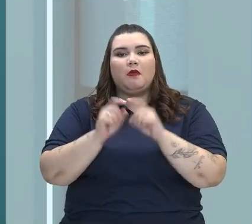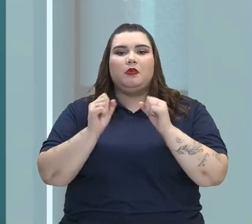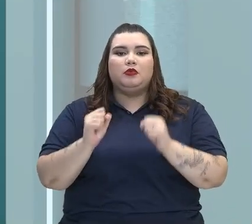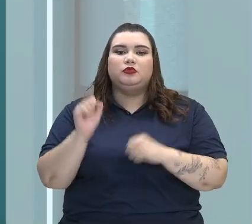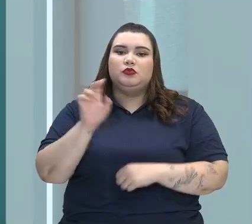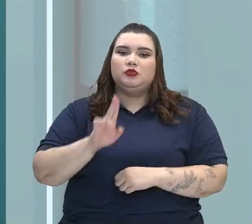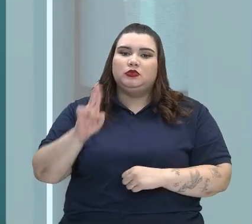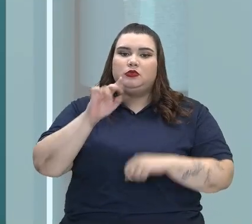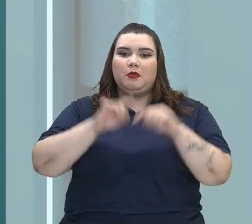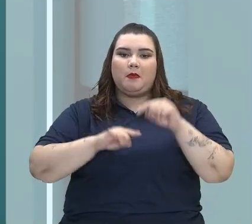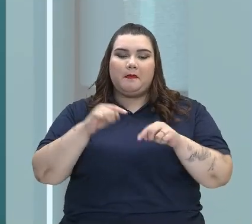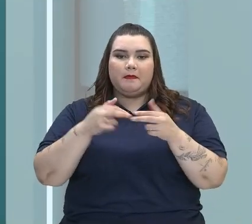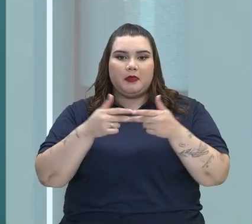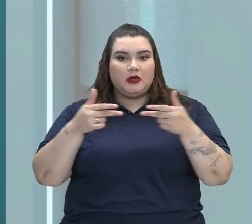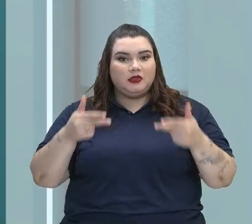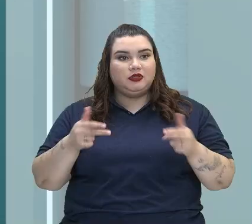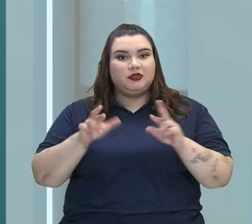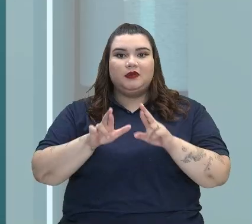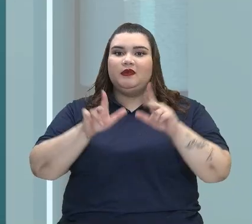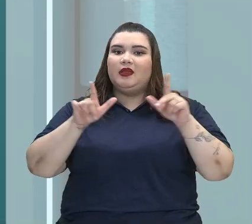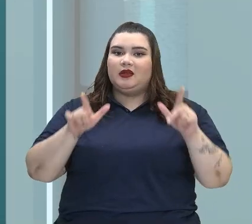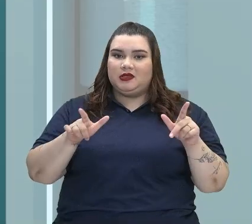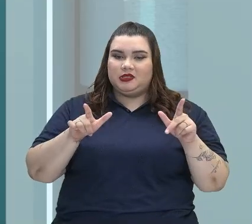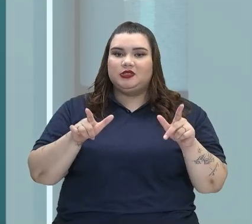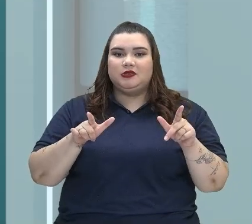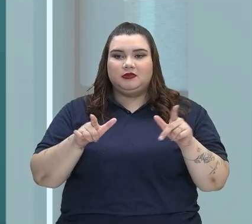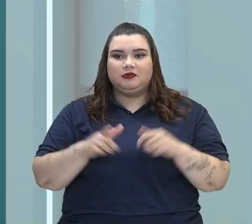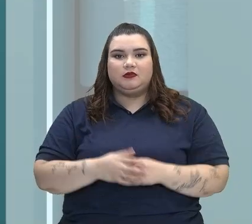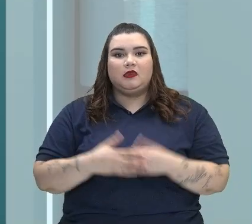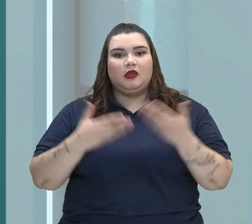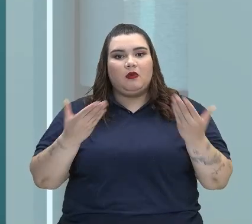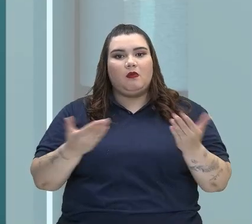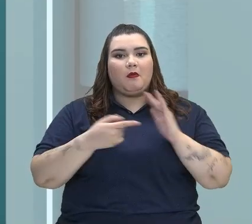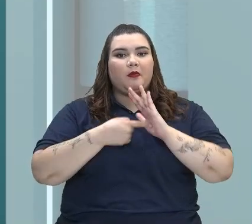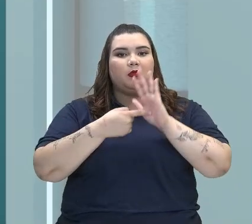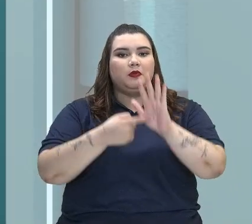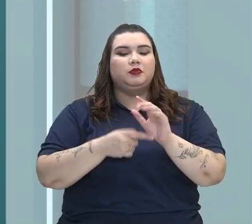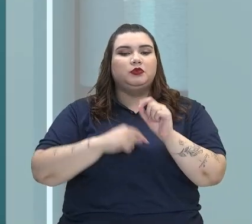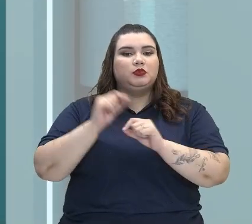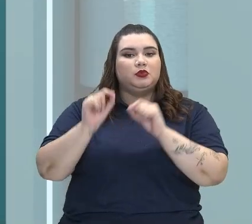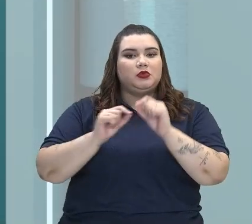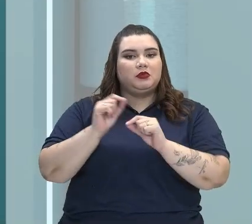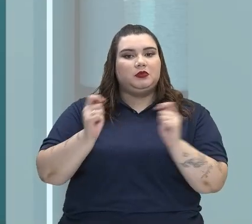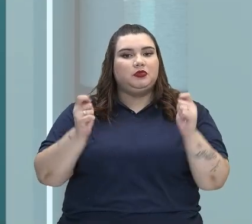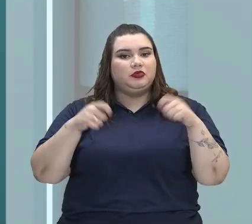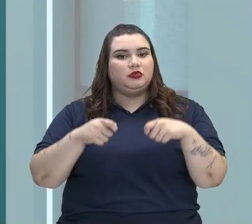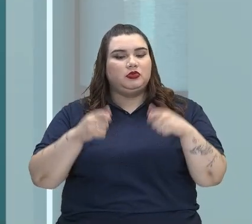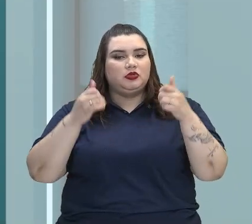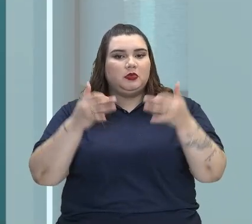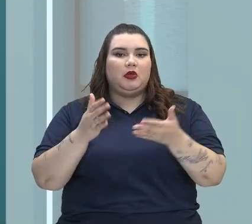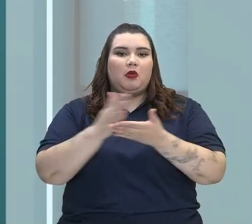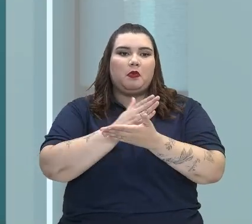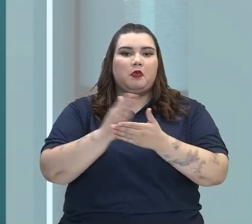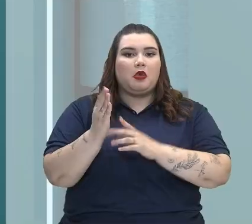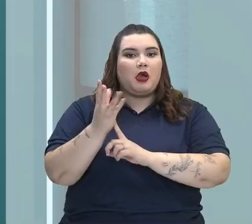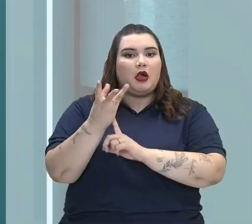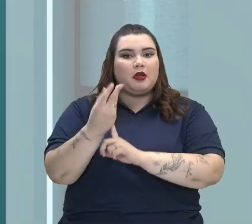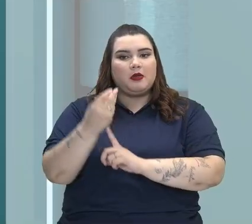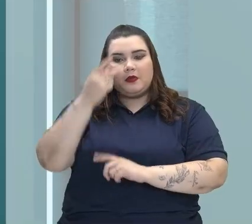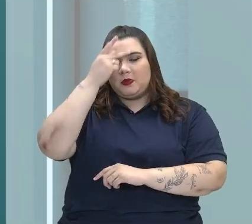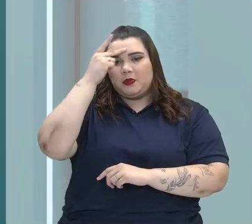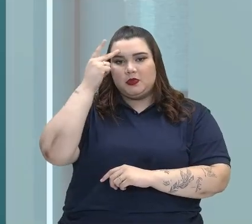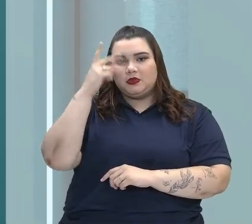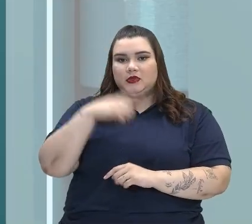utilizar materiais inusitados na obra de arte. E aí, o que nós podemos falar de algum artista que chegou